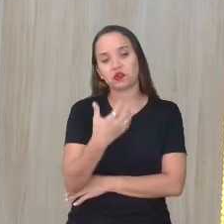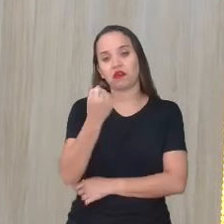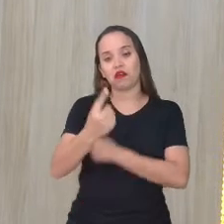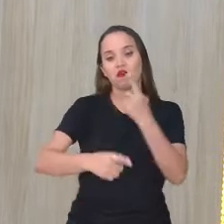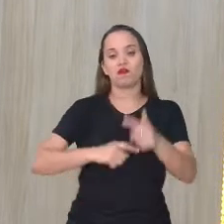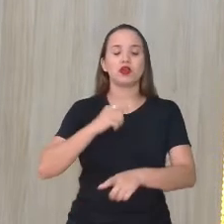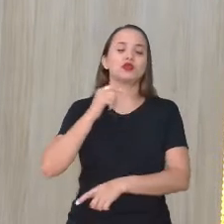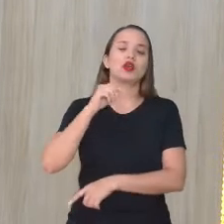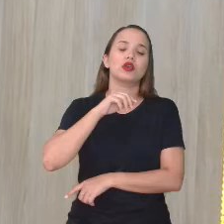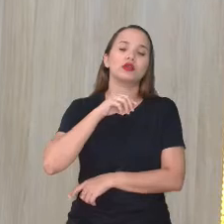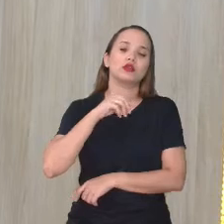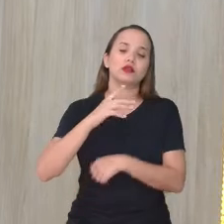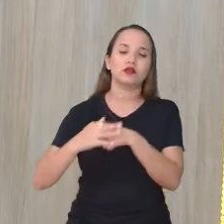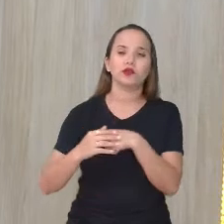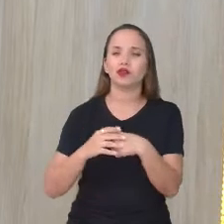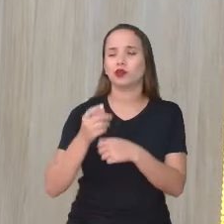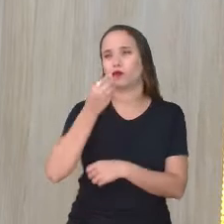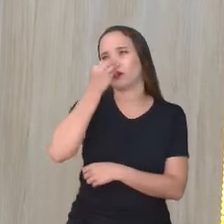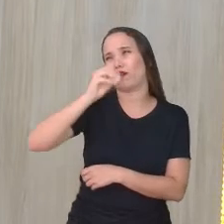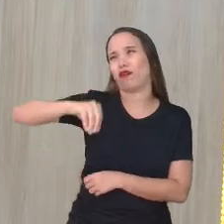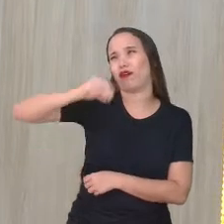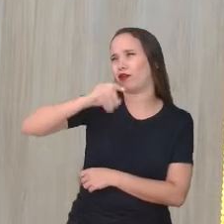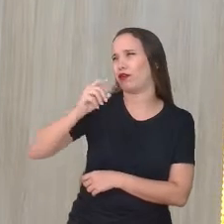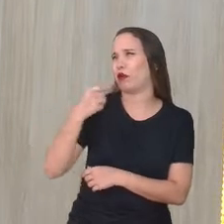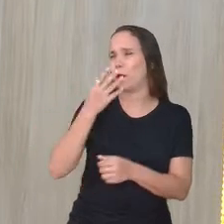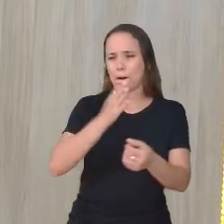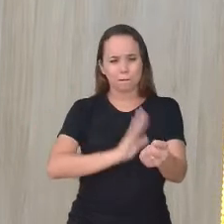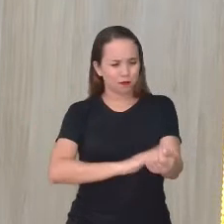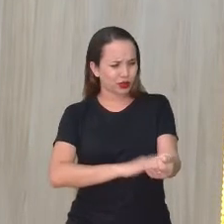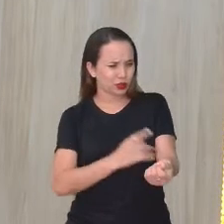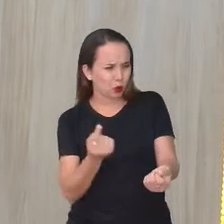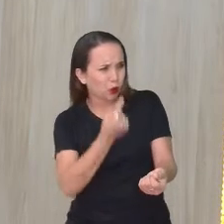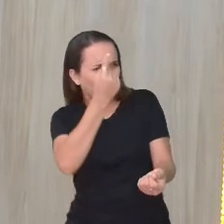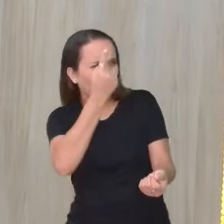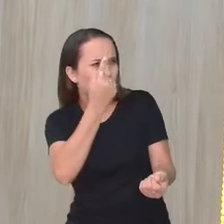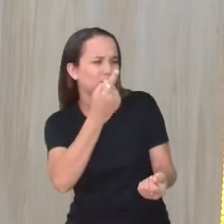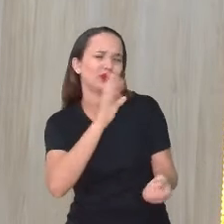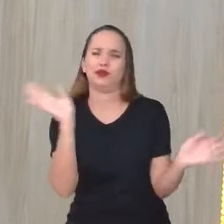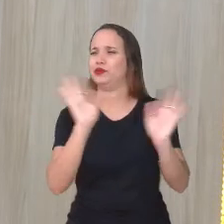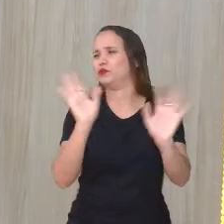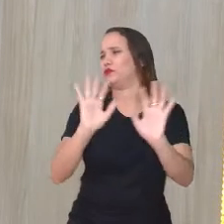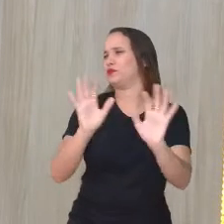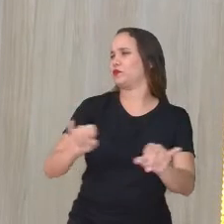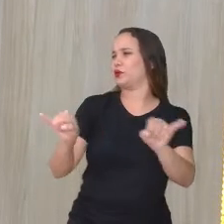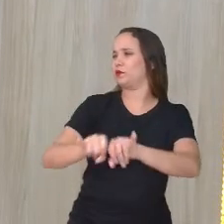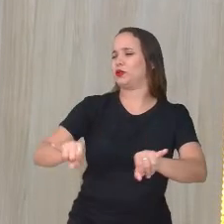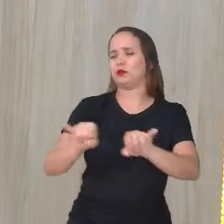vezes ignora, diz, é bobagem. Pressão alta, isso é bobagem. Não é bobagem.